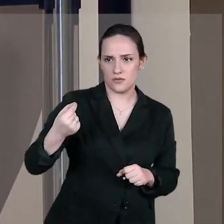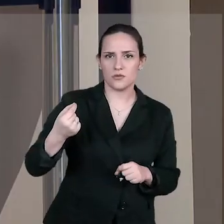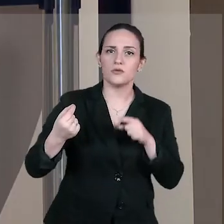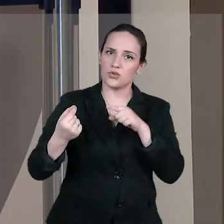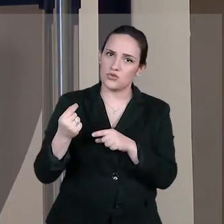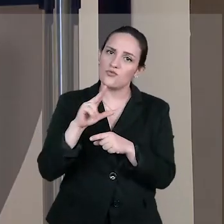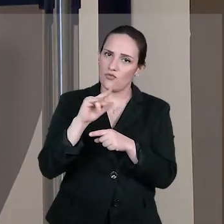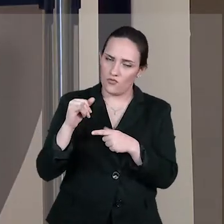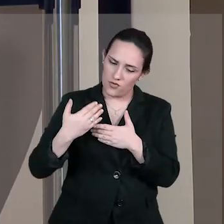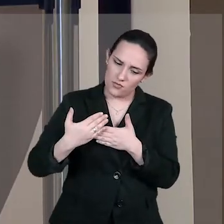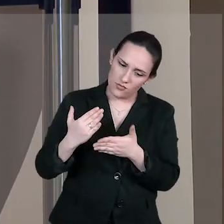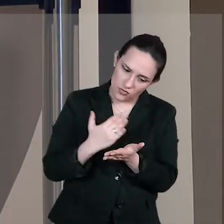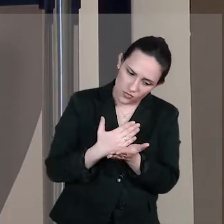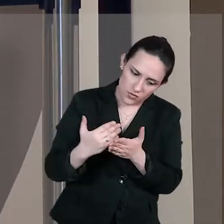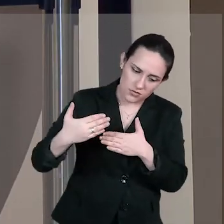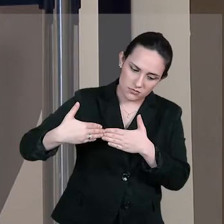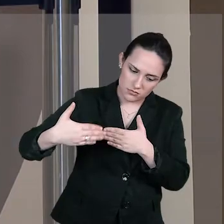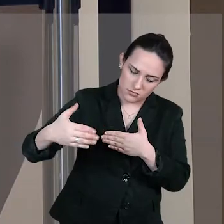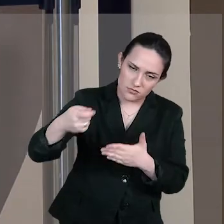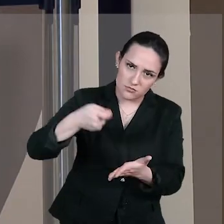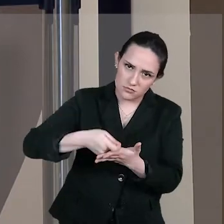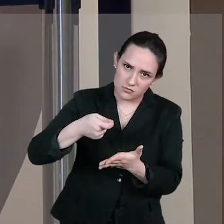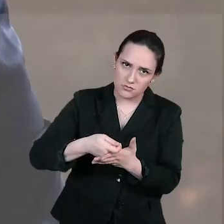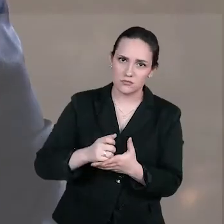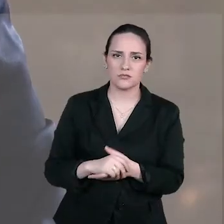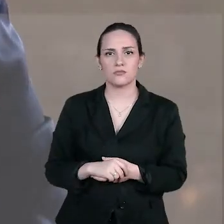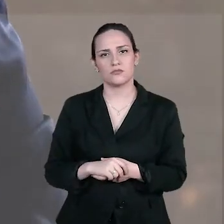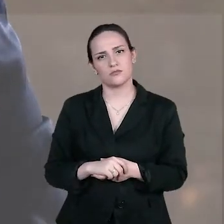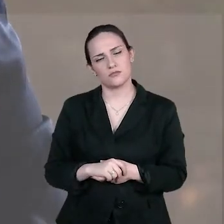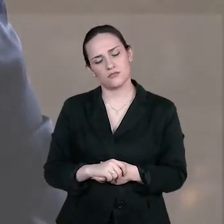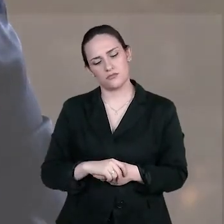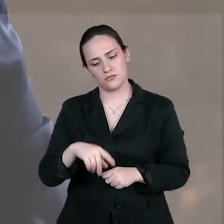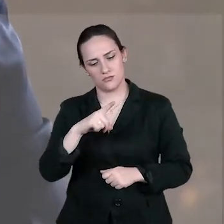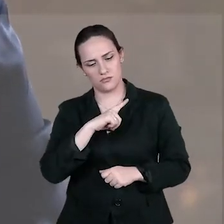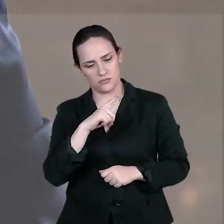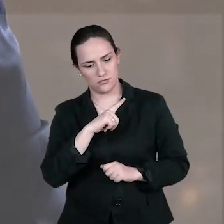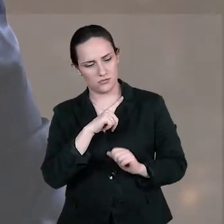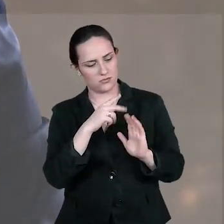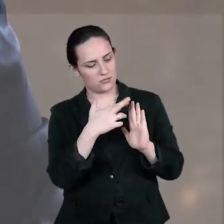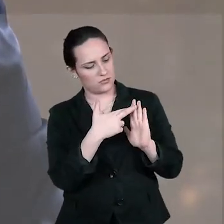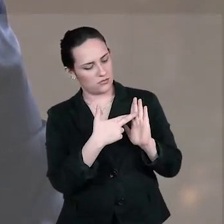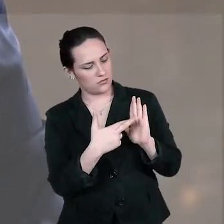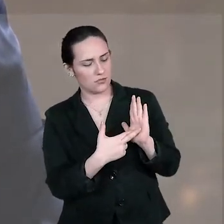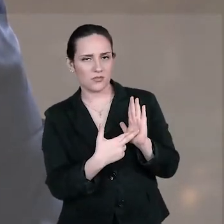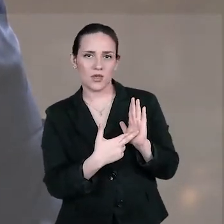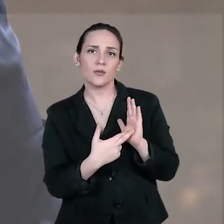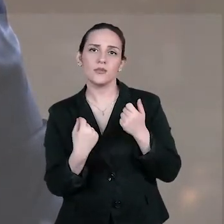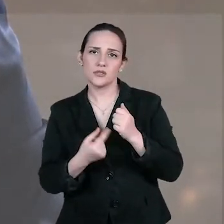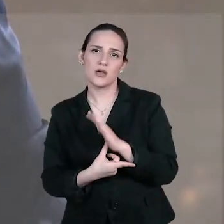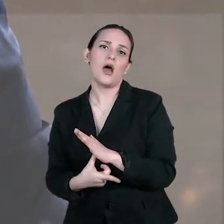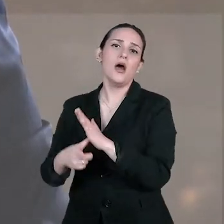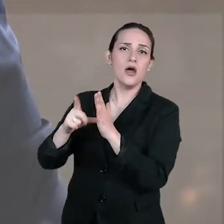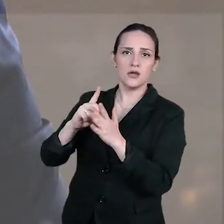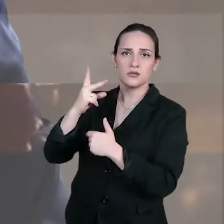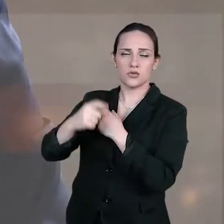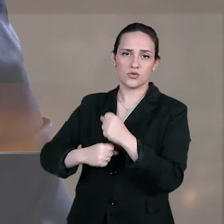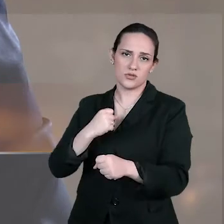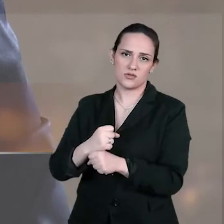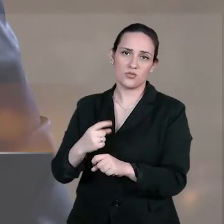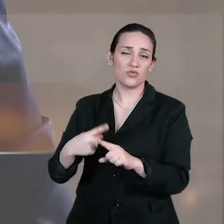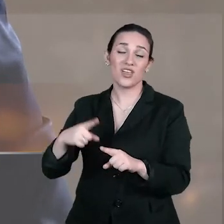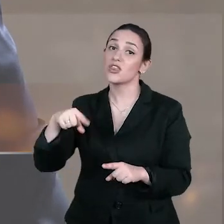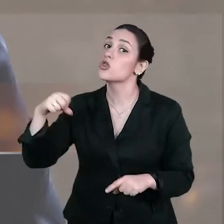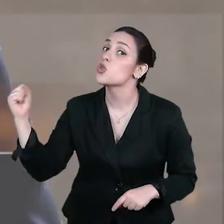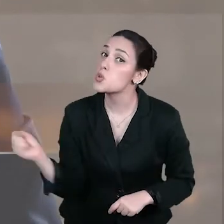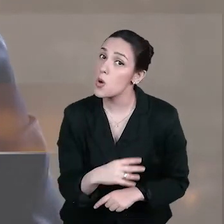A partir de 2020. A partir de 2020, tendo em vista a regra constitucional tributária, o princípio da anterioridade.